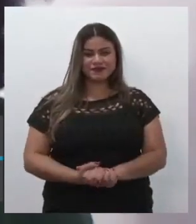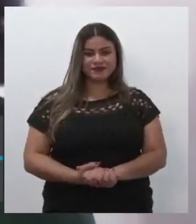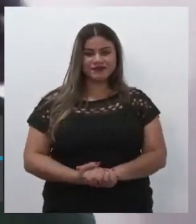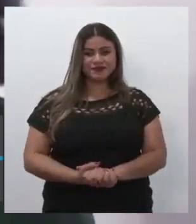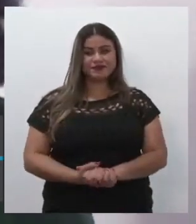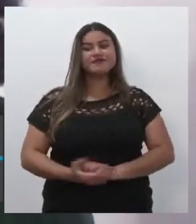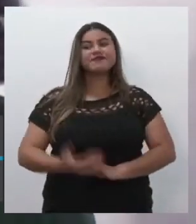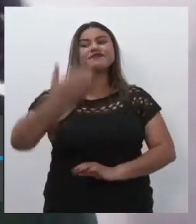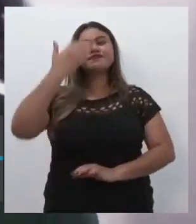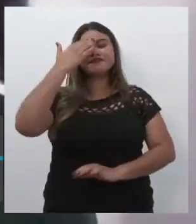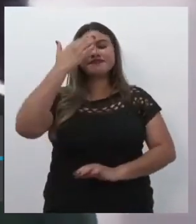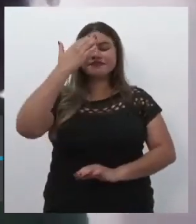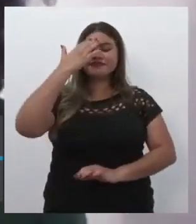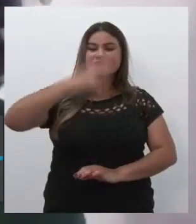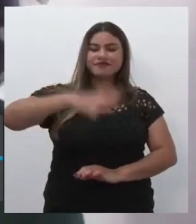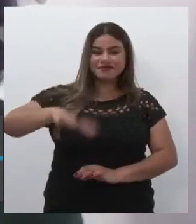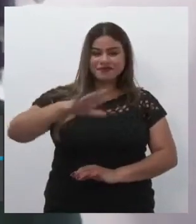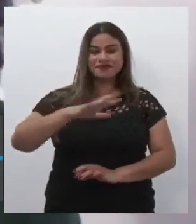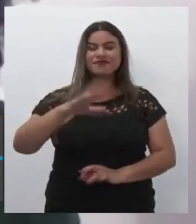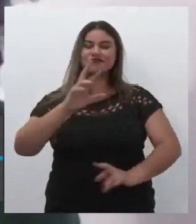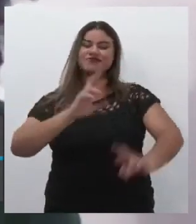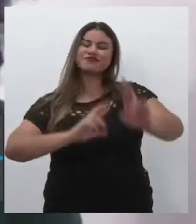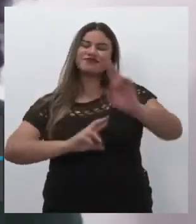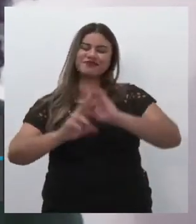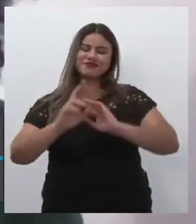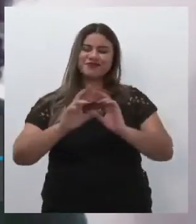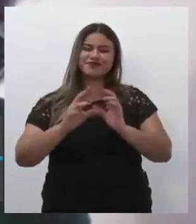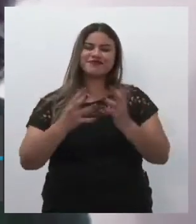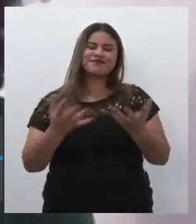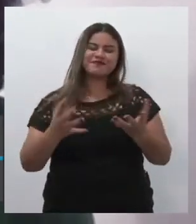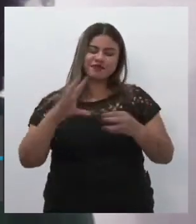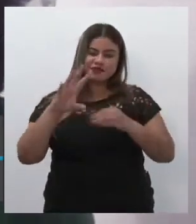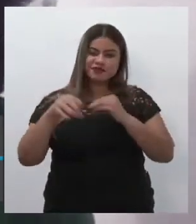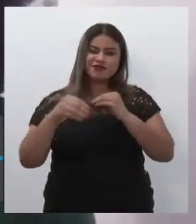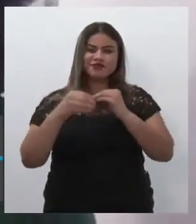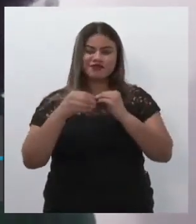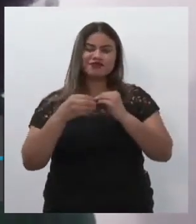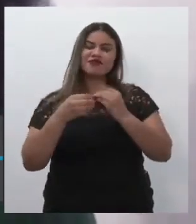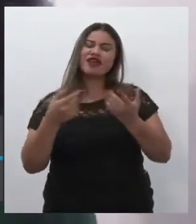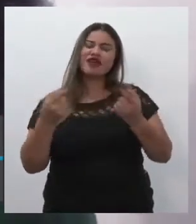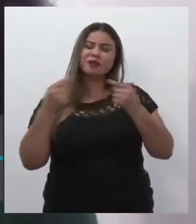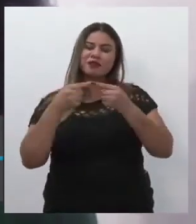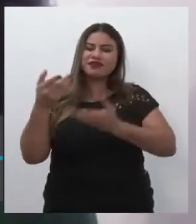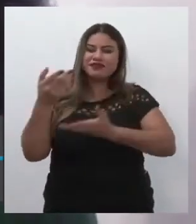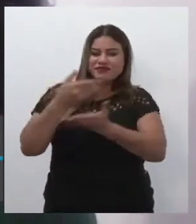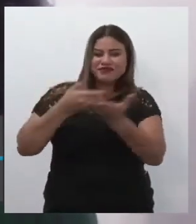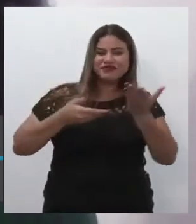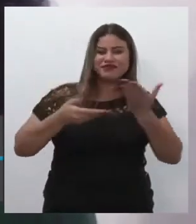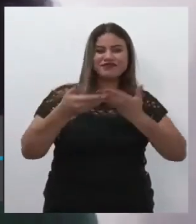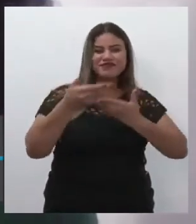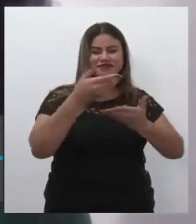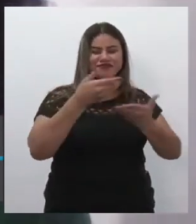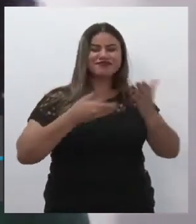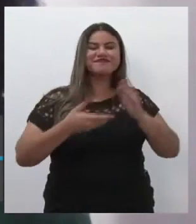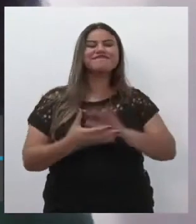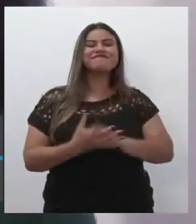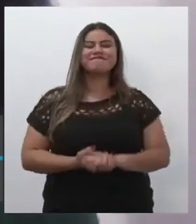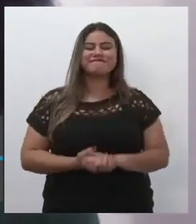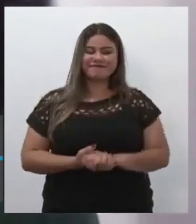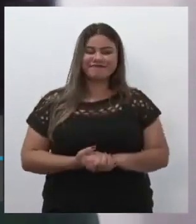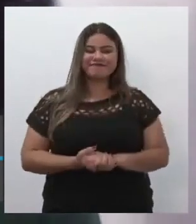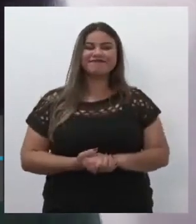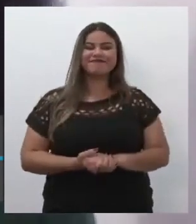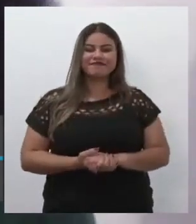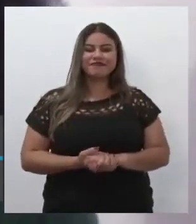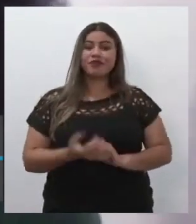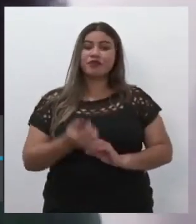Muito obrigada, pessoal, pelas contribuições de vocês. É sempre uma troca, né, a formação. A